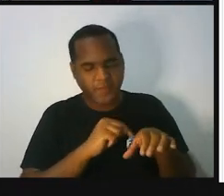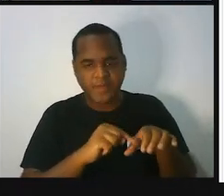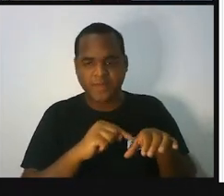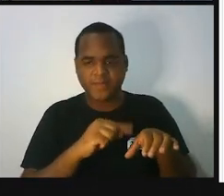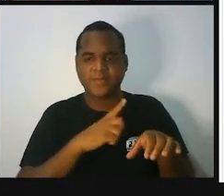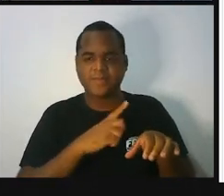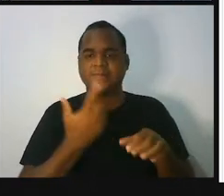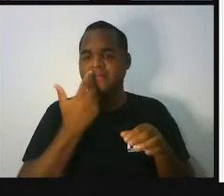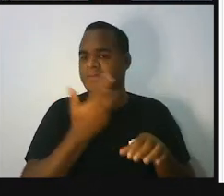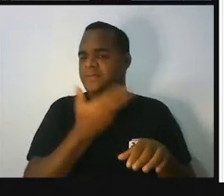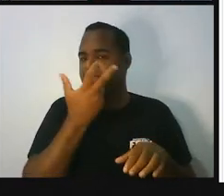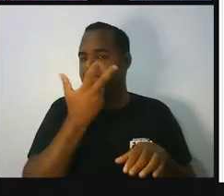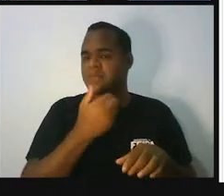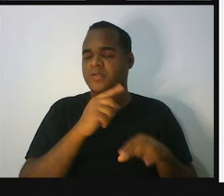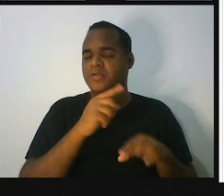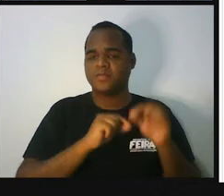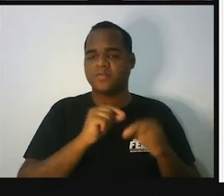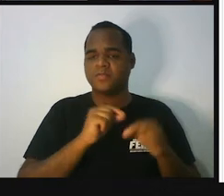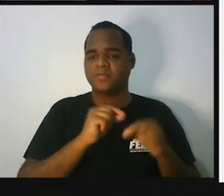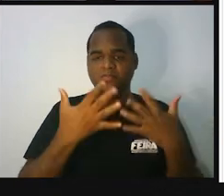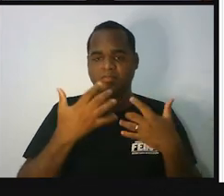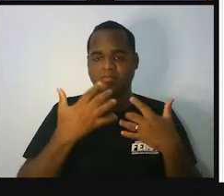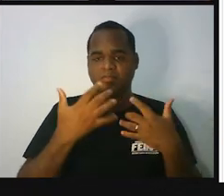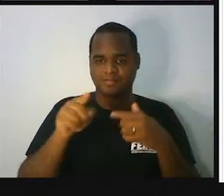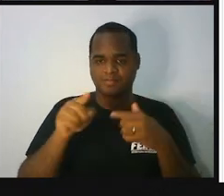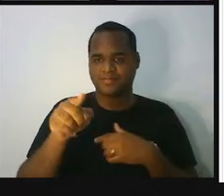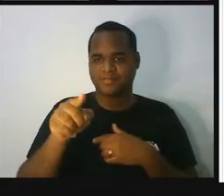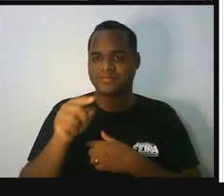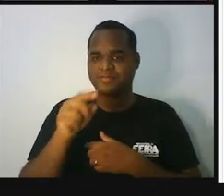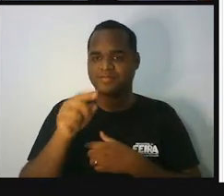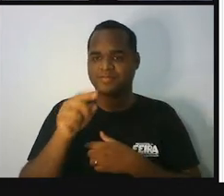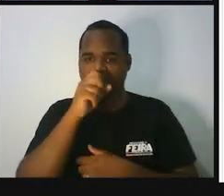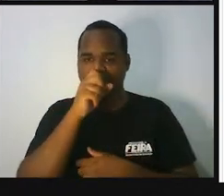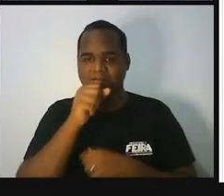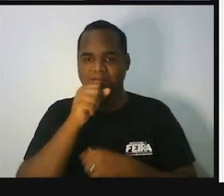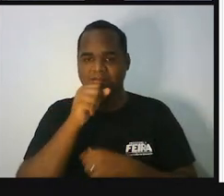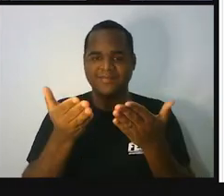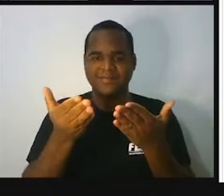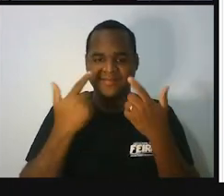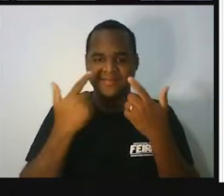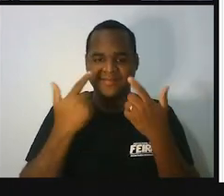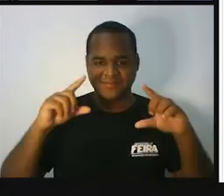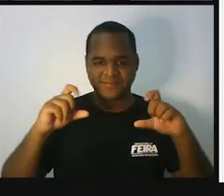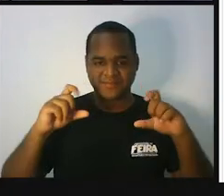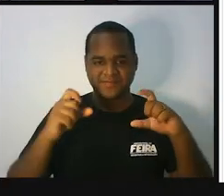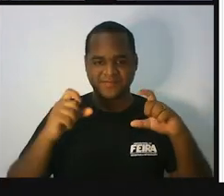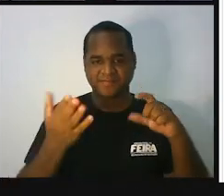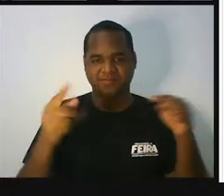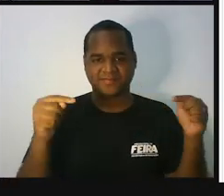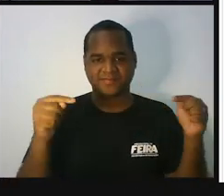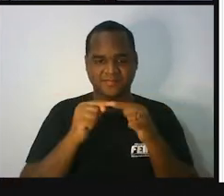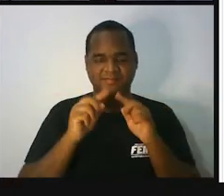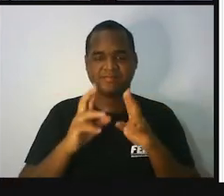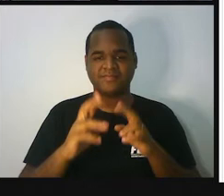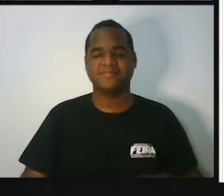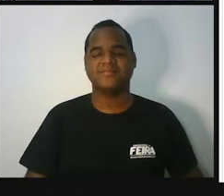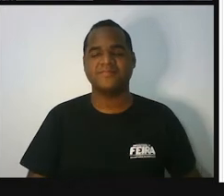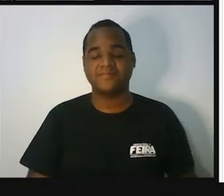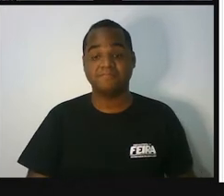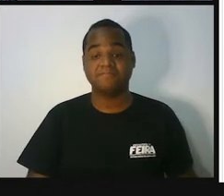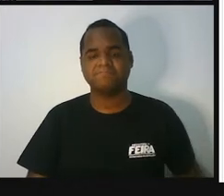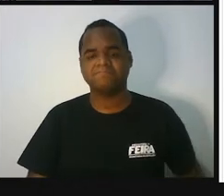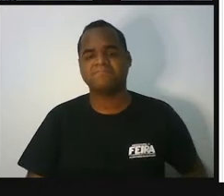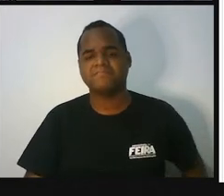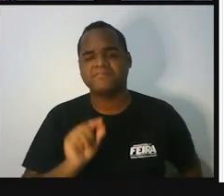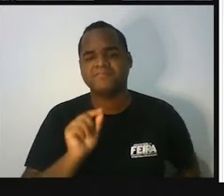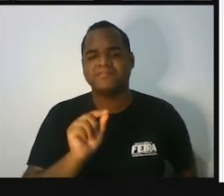enxerga algo nesse formato aqui, ó, nessa figura laranja, tá? A gente enxerga algo nesse formato. E o que é